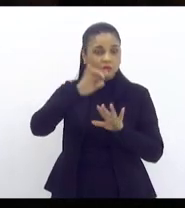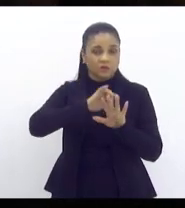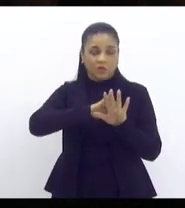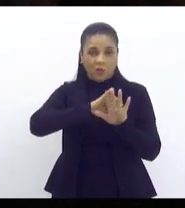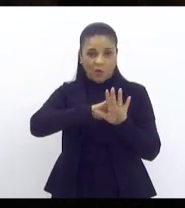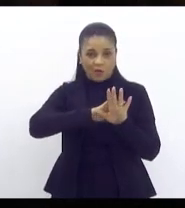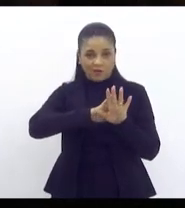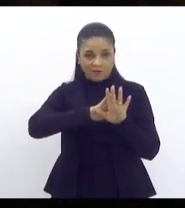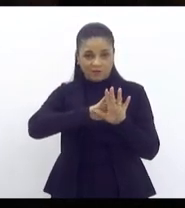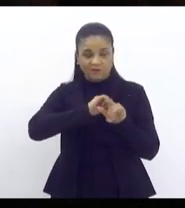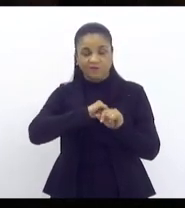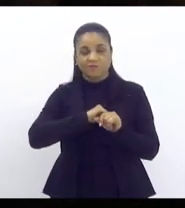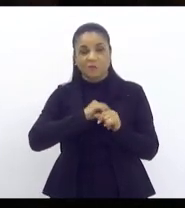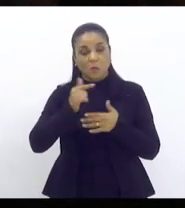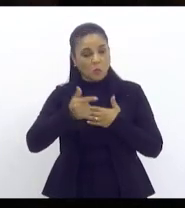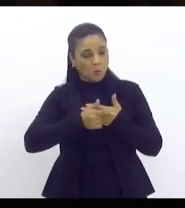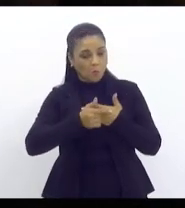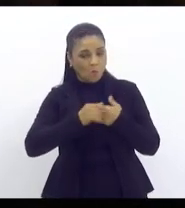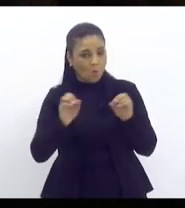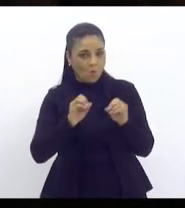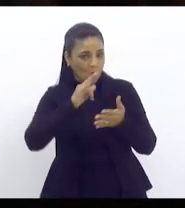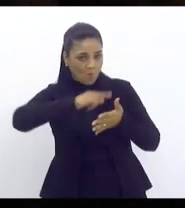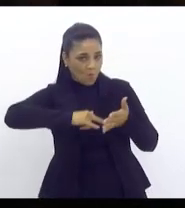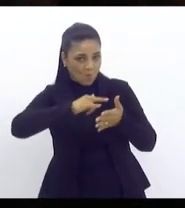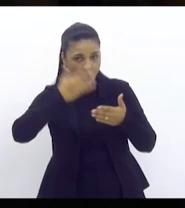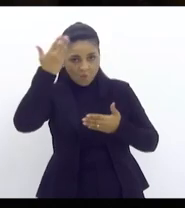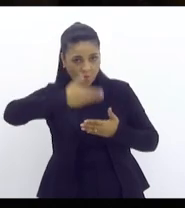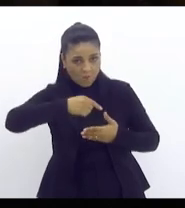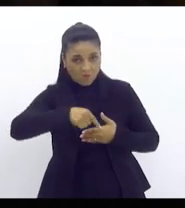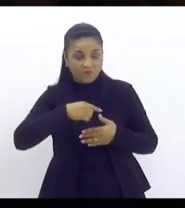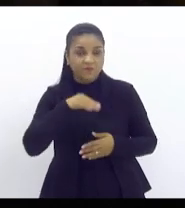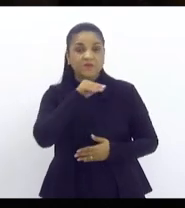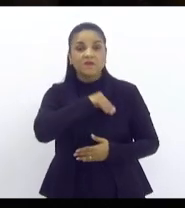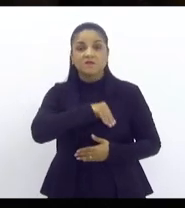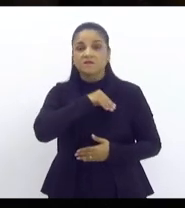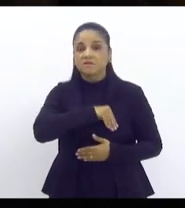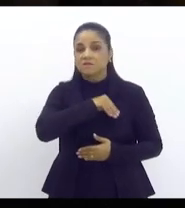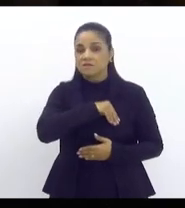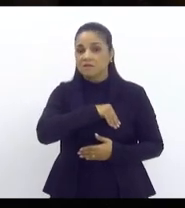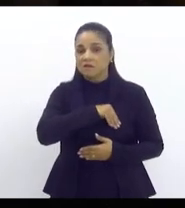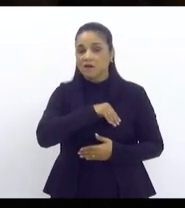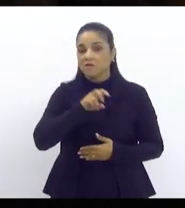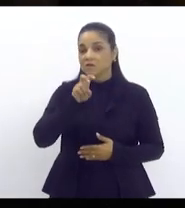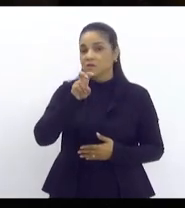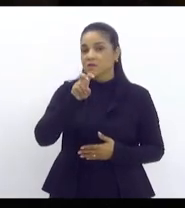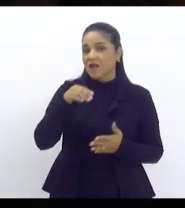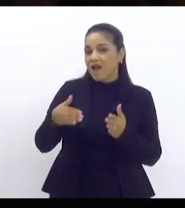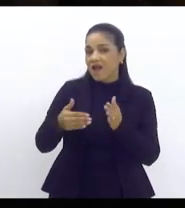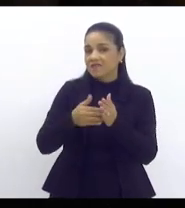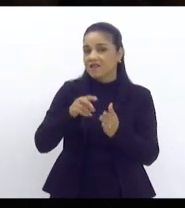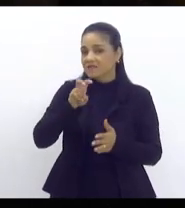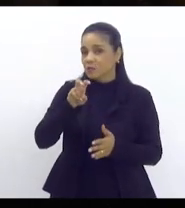aconteceu, que os salários até 5 mil reais